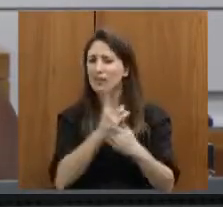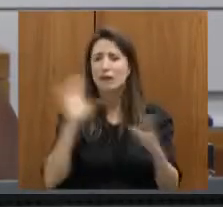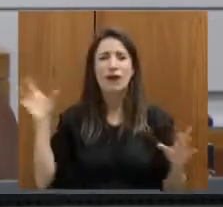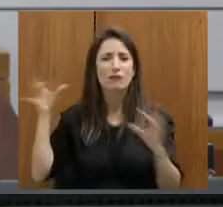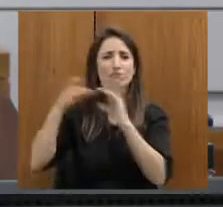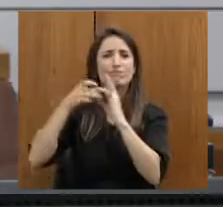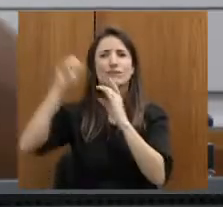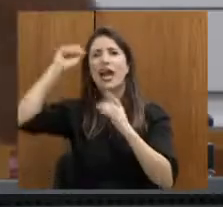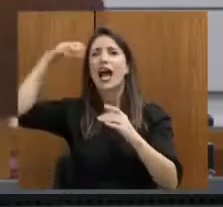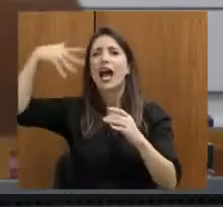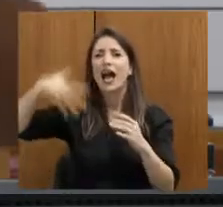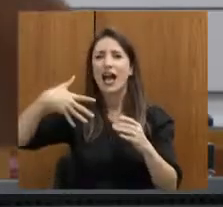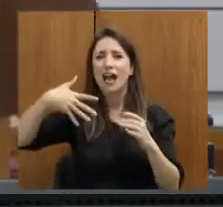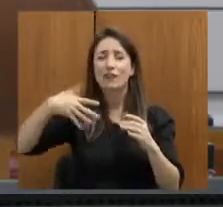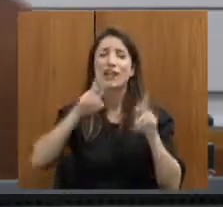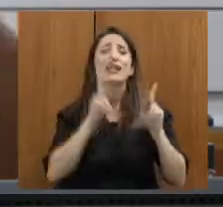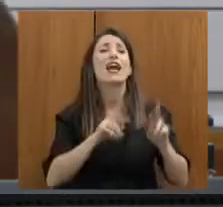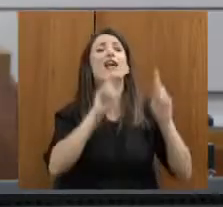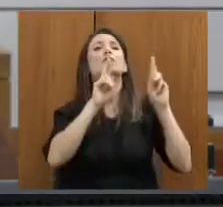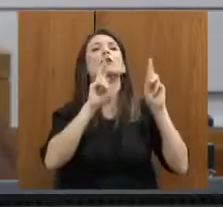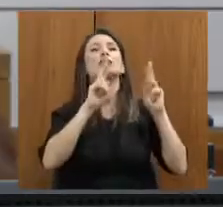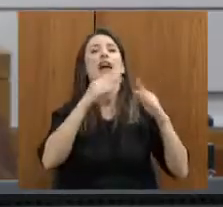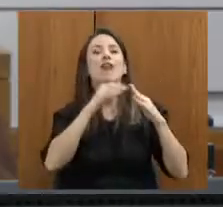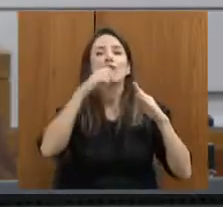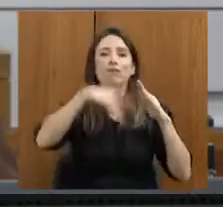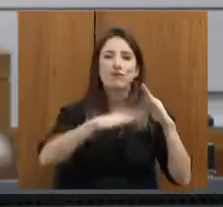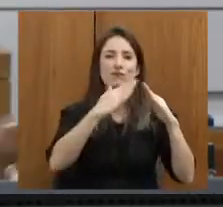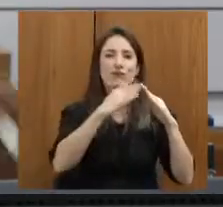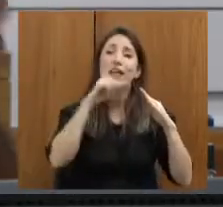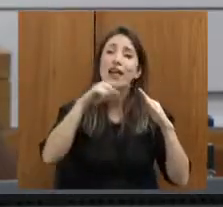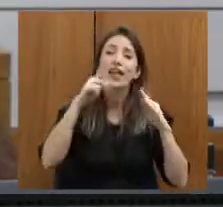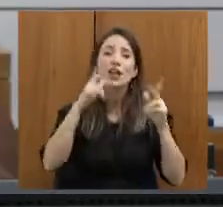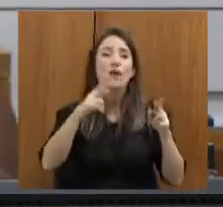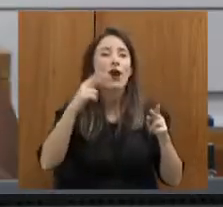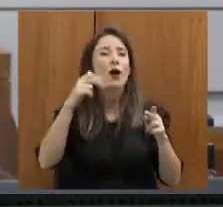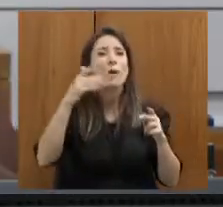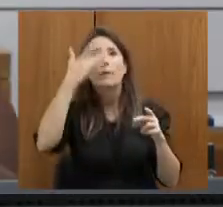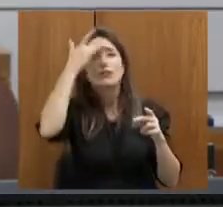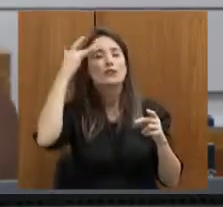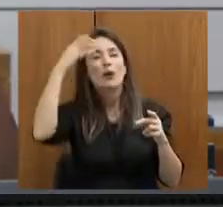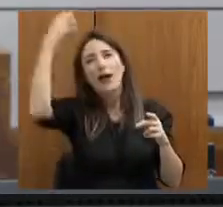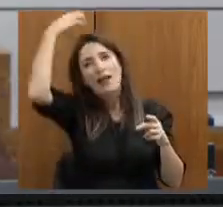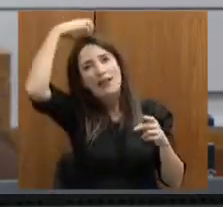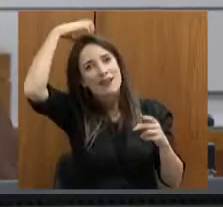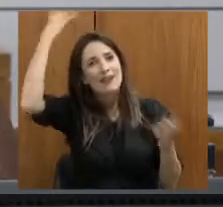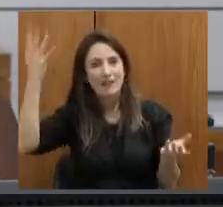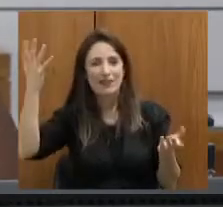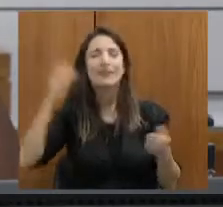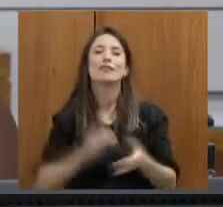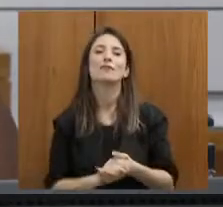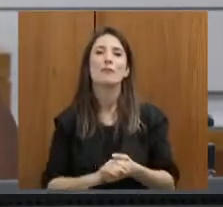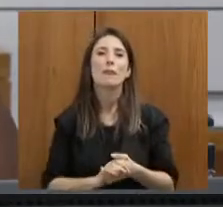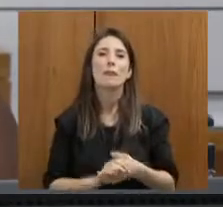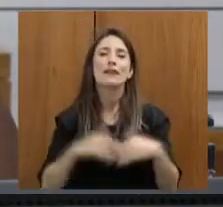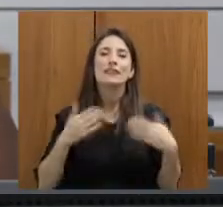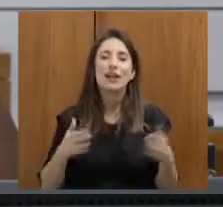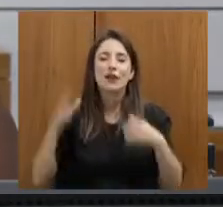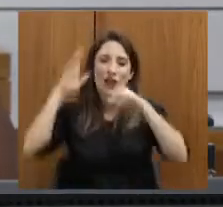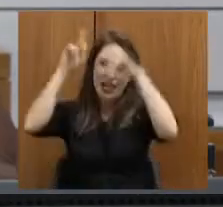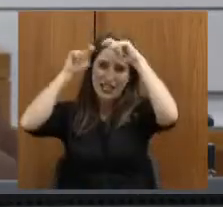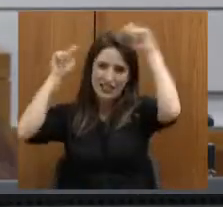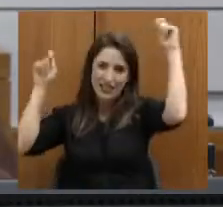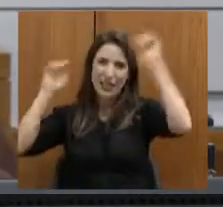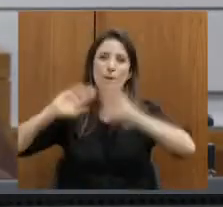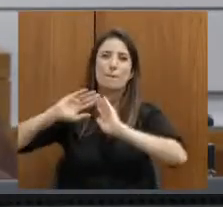Talita não sei rainha cuidando dessa tradição montando continua aqui e aí como André pediu que eu sou Cafe na